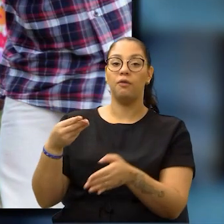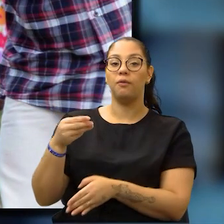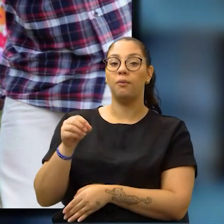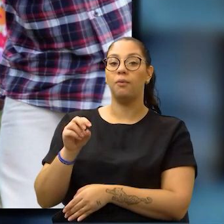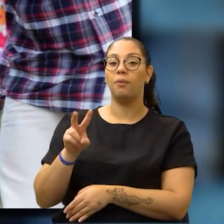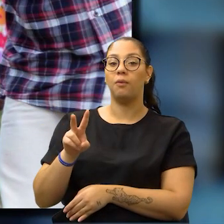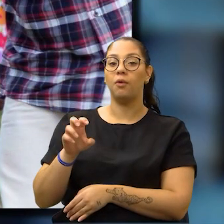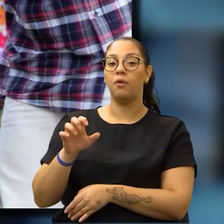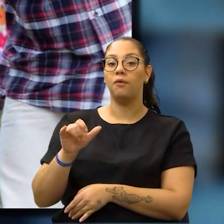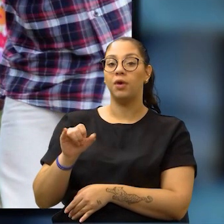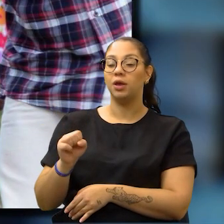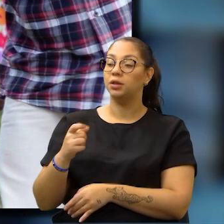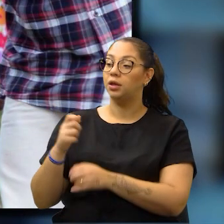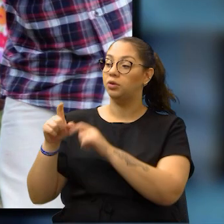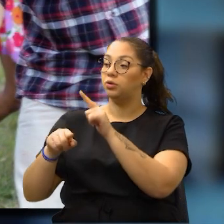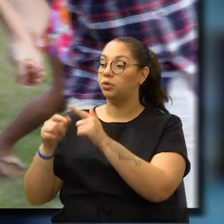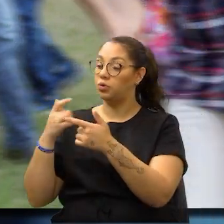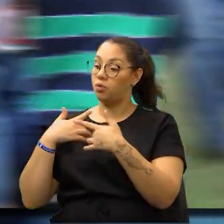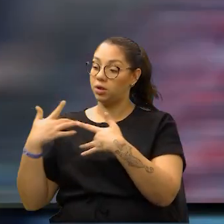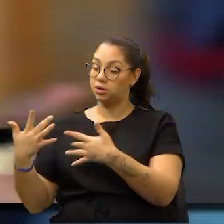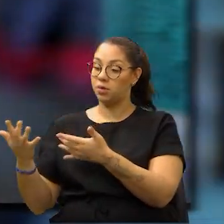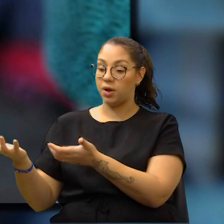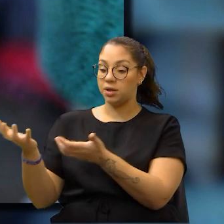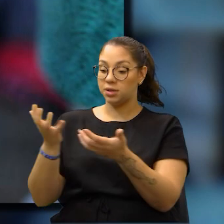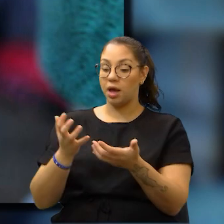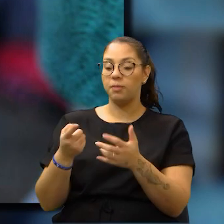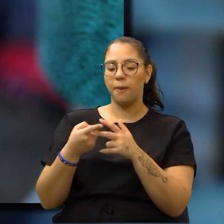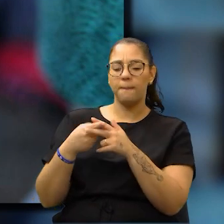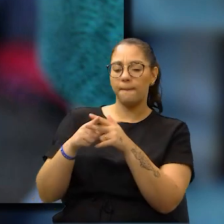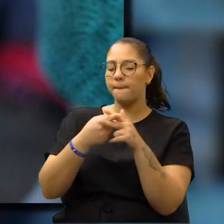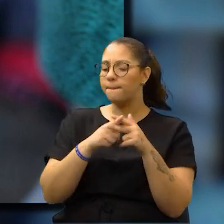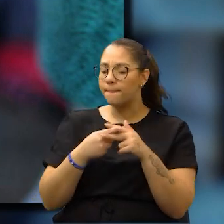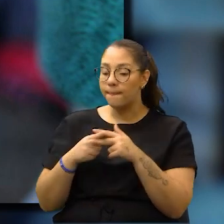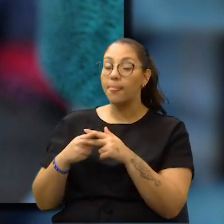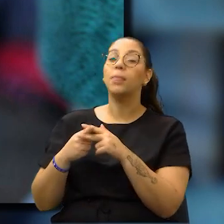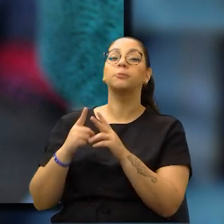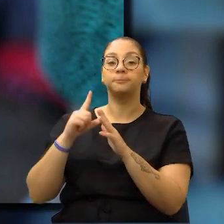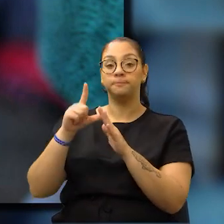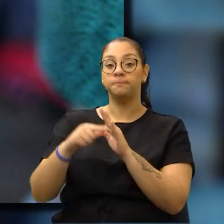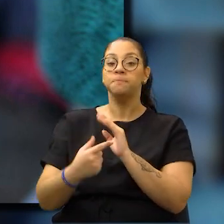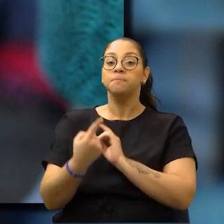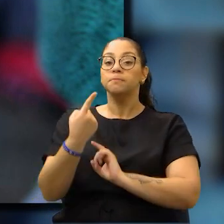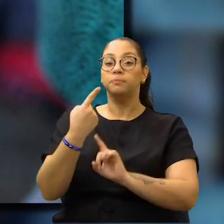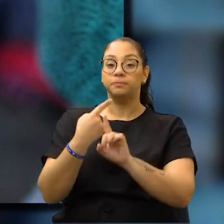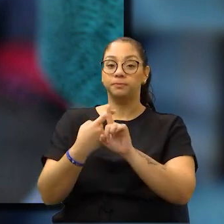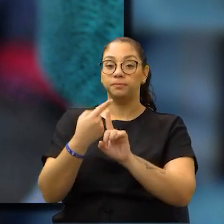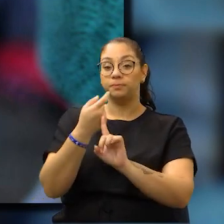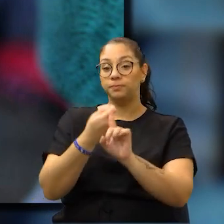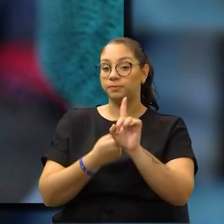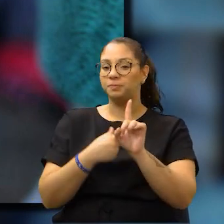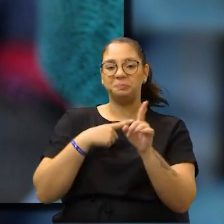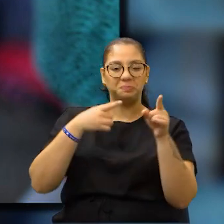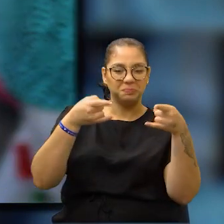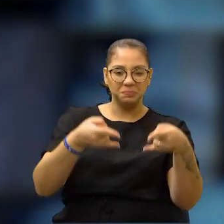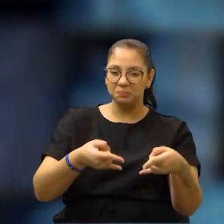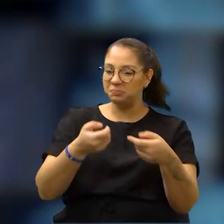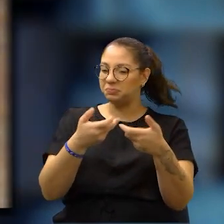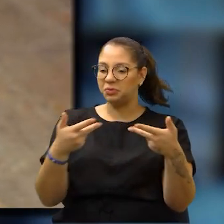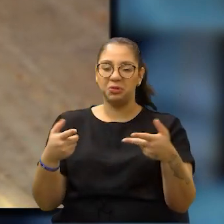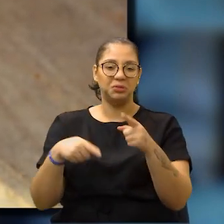doações, conserta e faz uma vez por mês um bazar de imóveis, com camas, todo tipo de